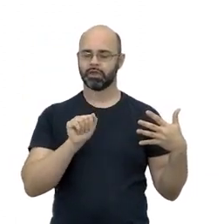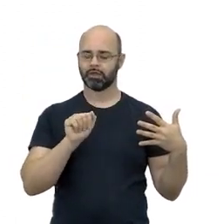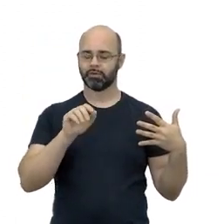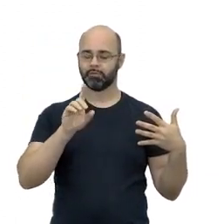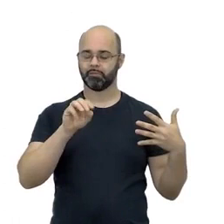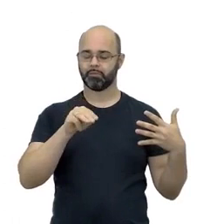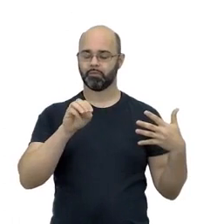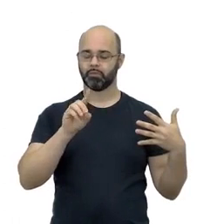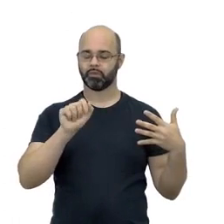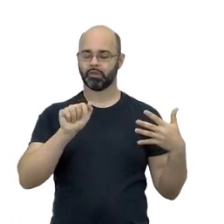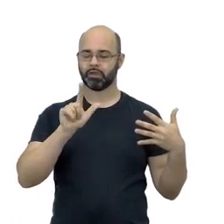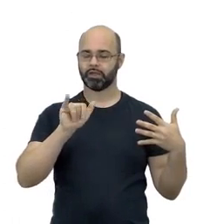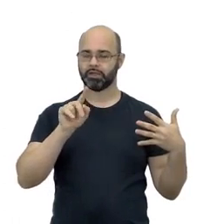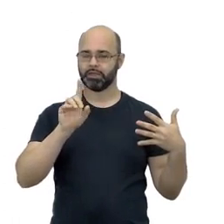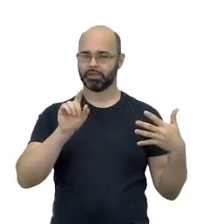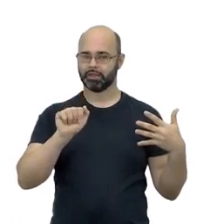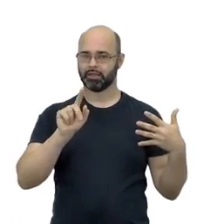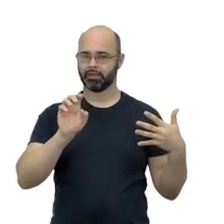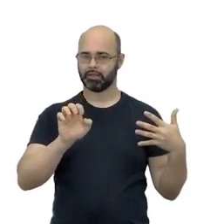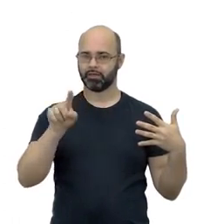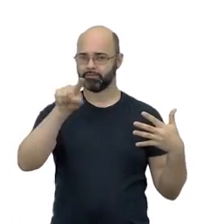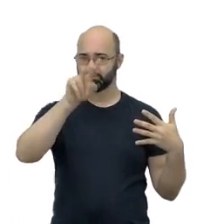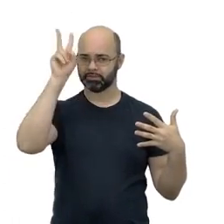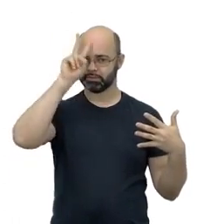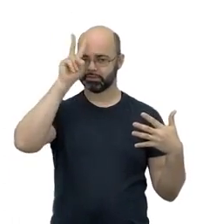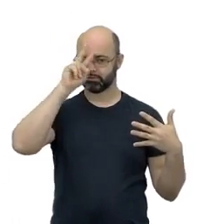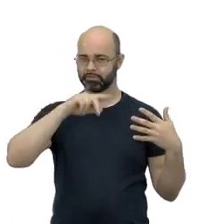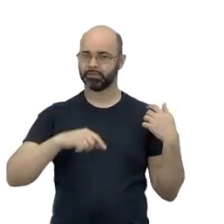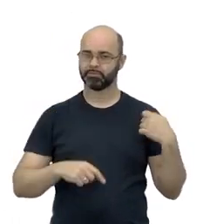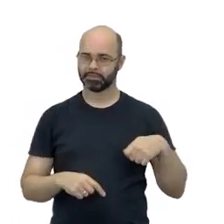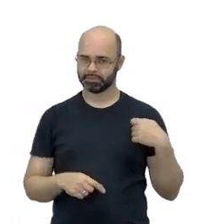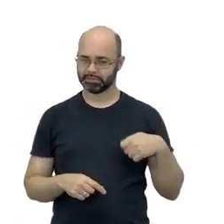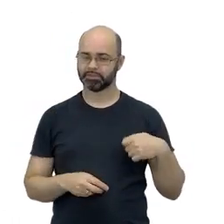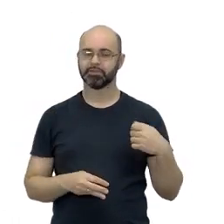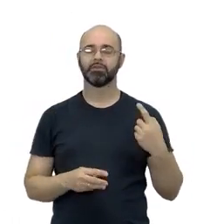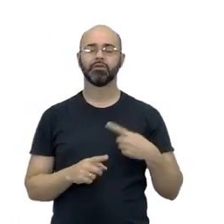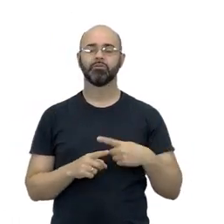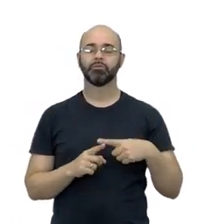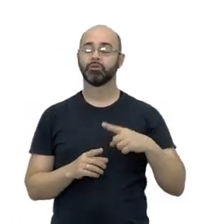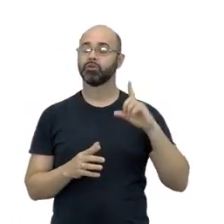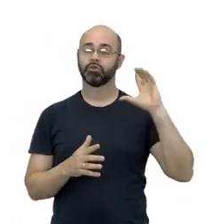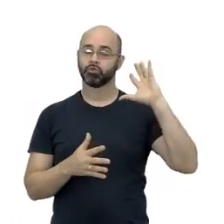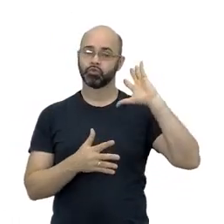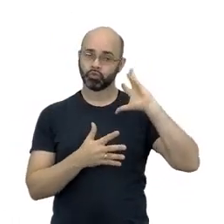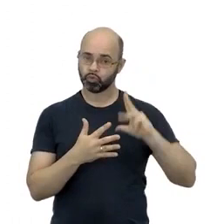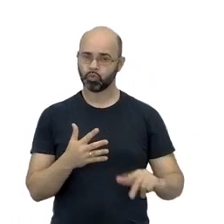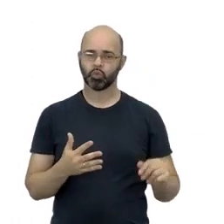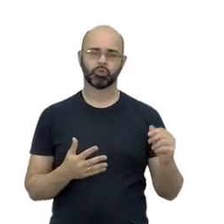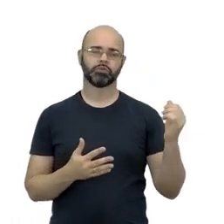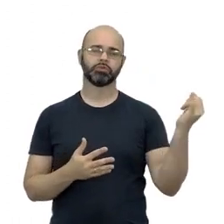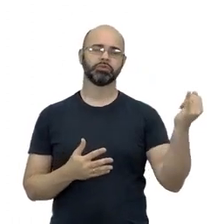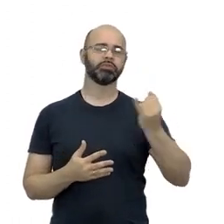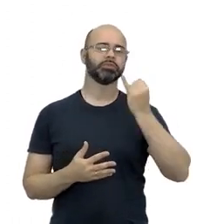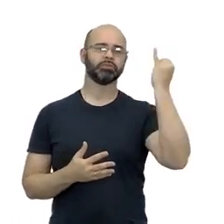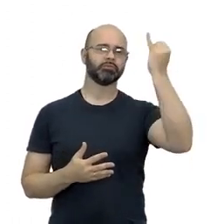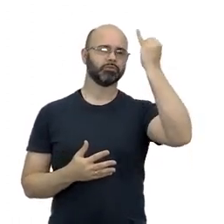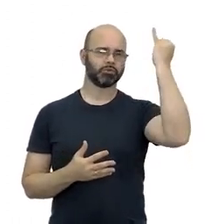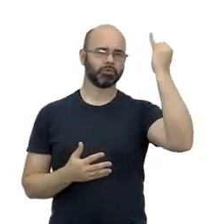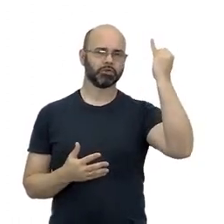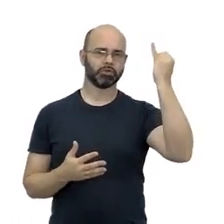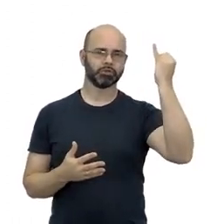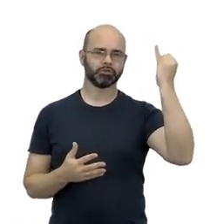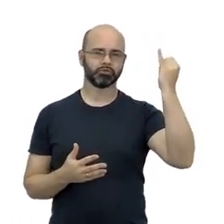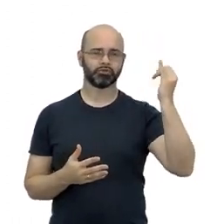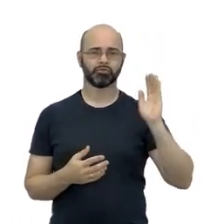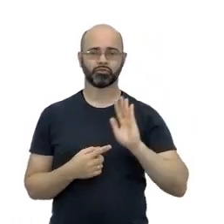da rotina didática, porque todas elas têm a sua importância e a sua função na formação